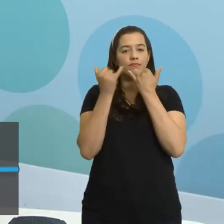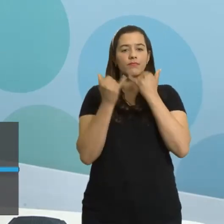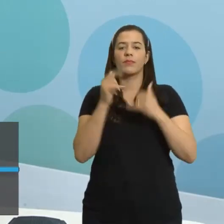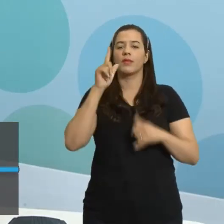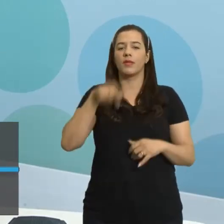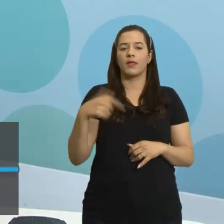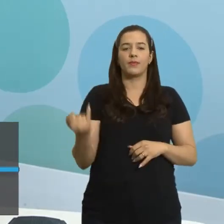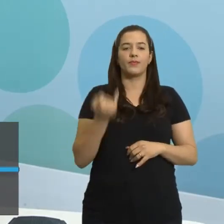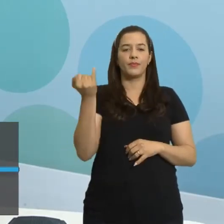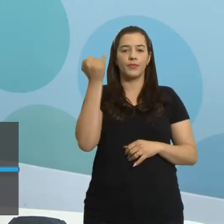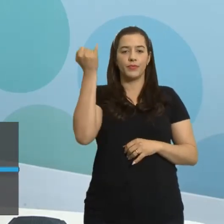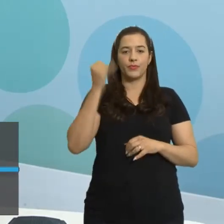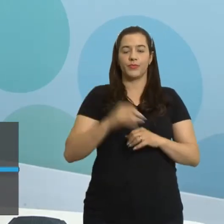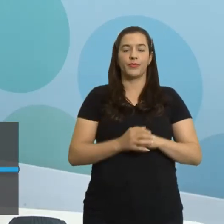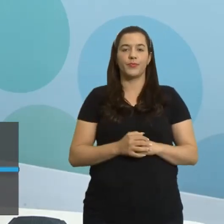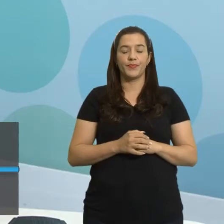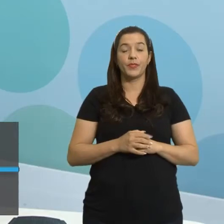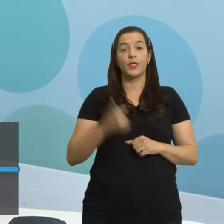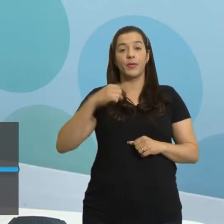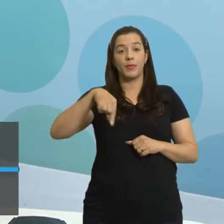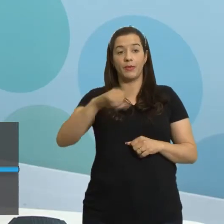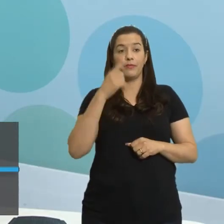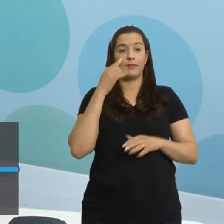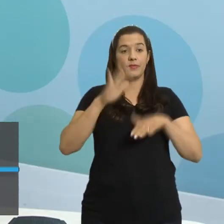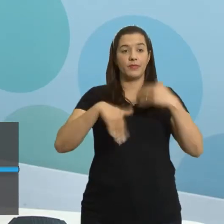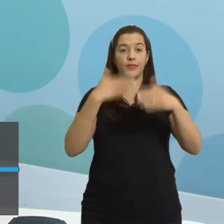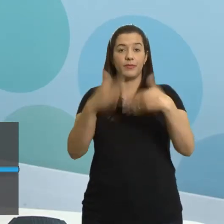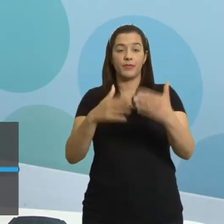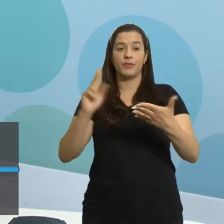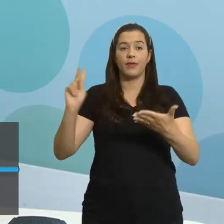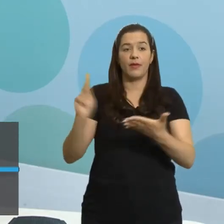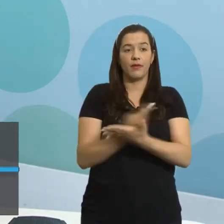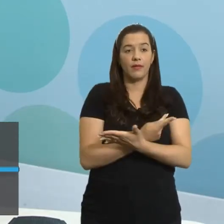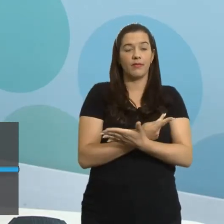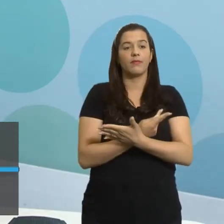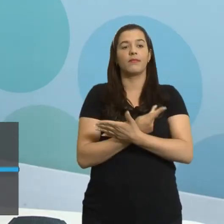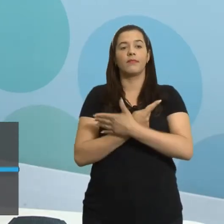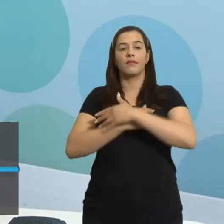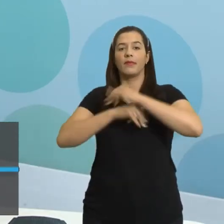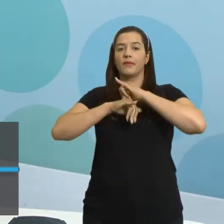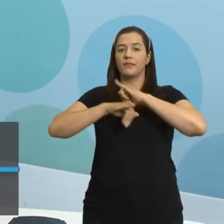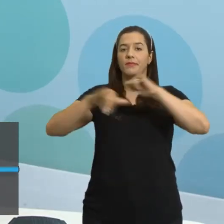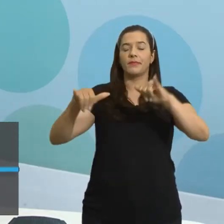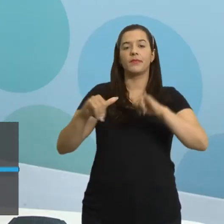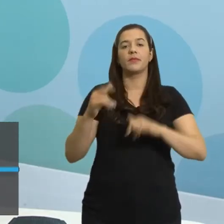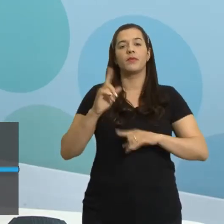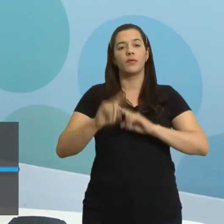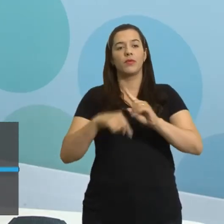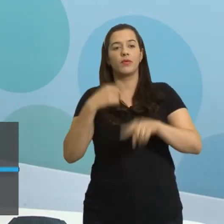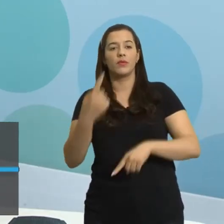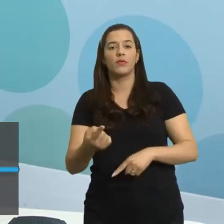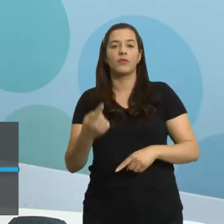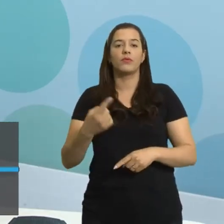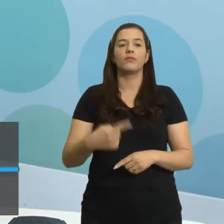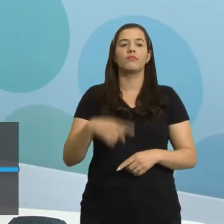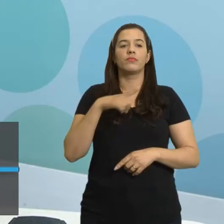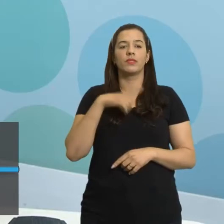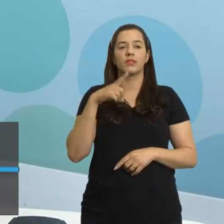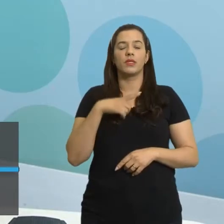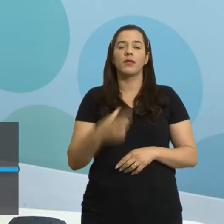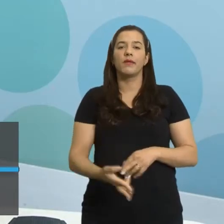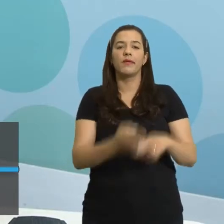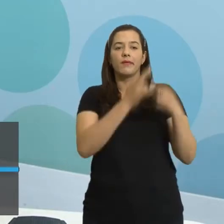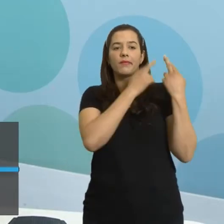muito importante para você não incorrer em erros, nem atribuir responsabilidades a